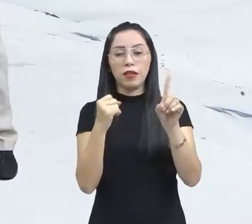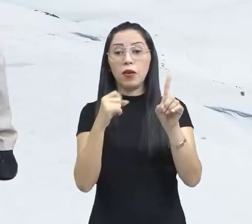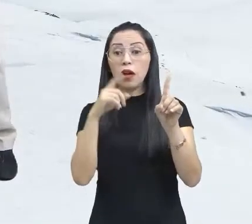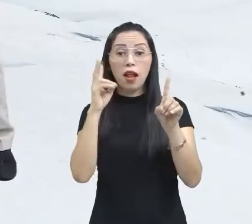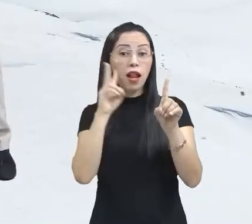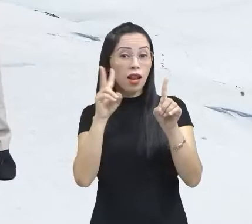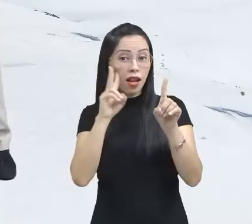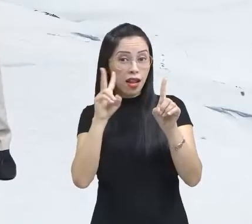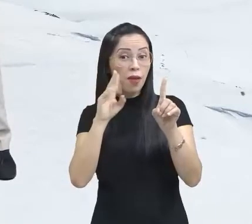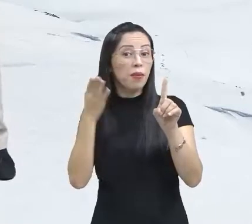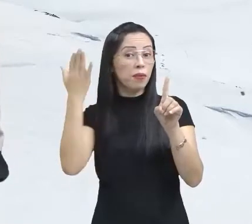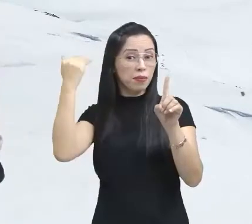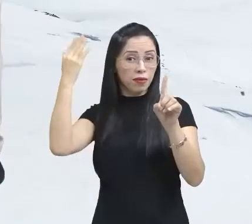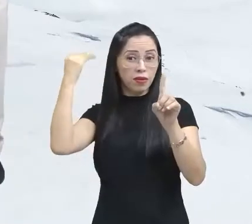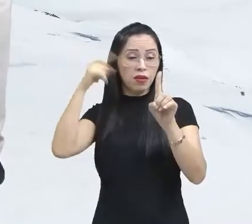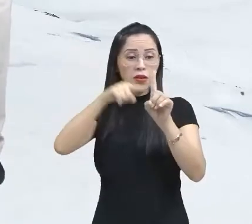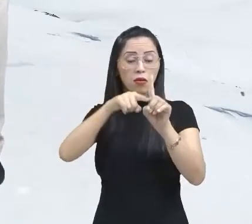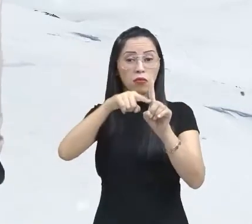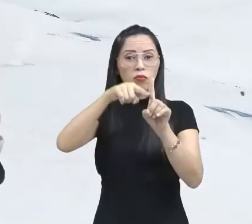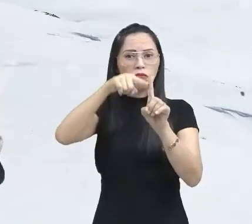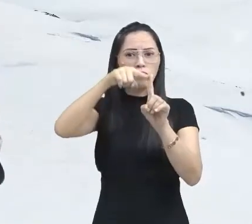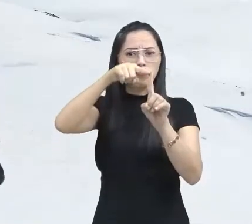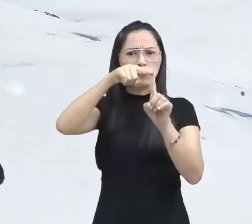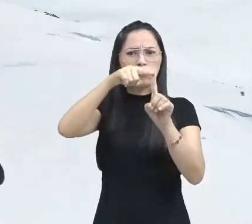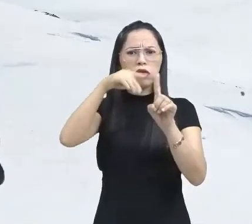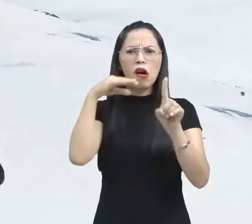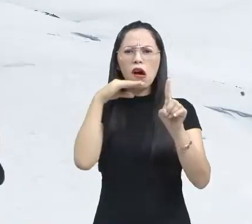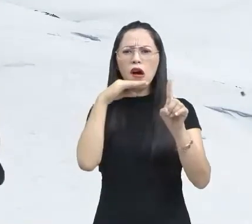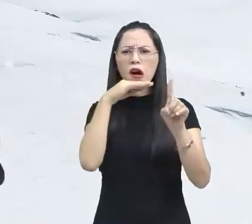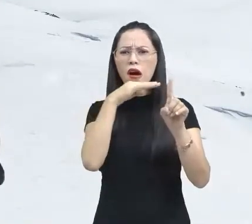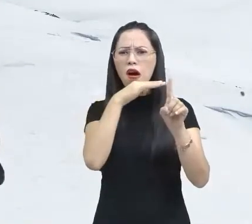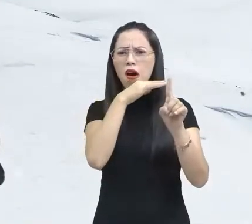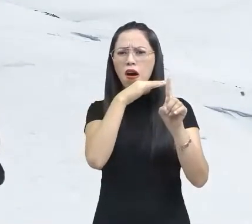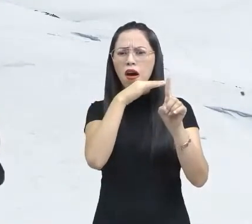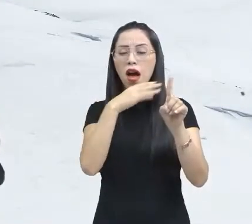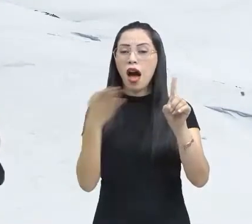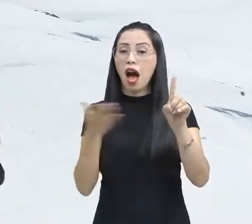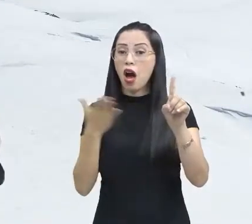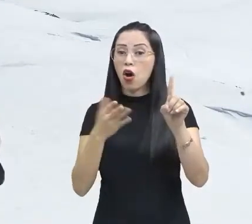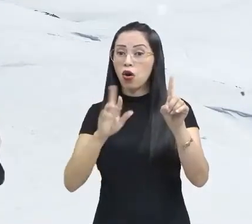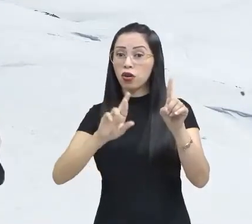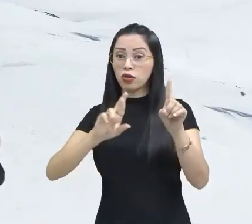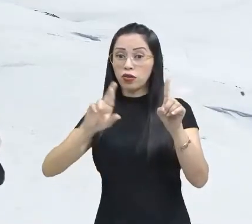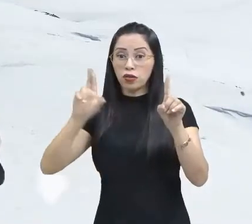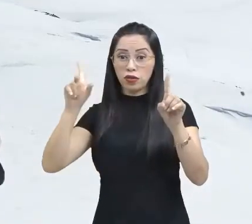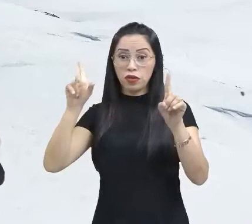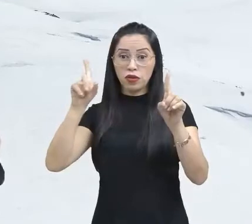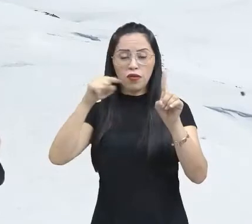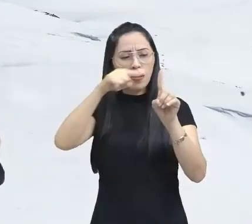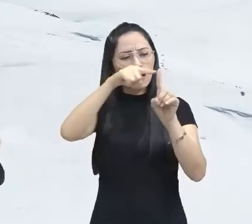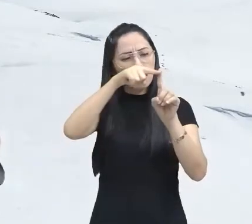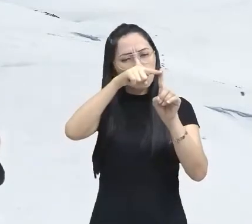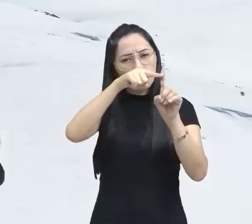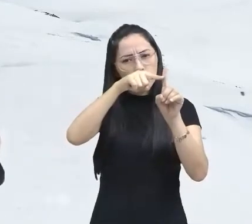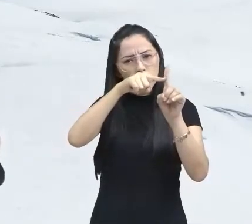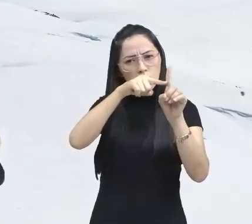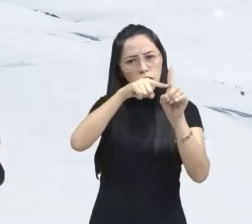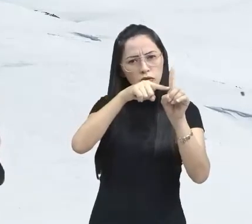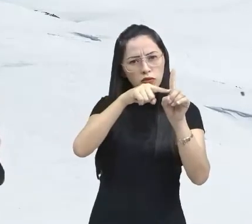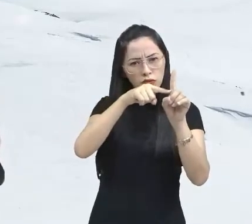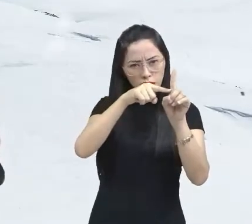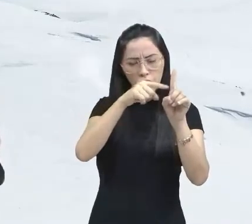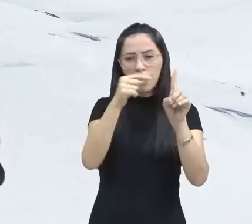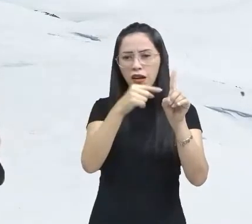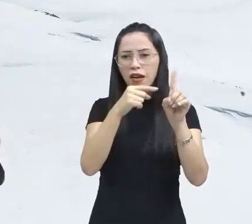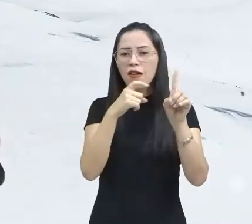deserto, como essas regiões onde nós estamos aqui. Eu não vou aguentar ficar muito tempo aqui. Então, para entender melhor, o termômetro pode ser